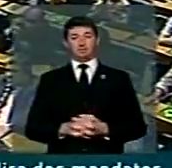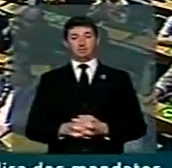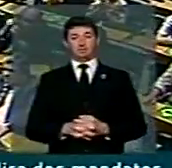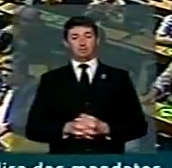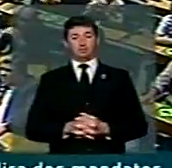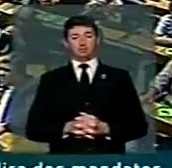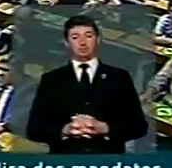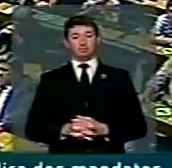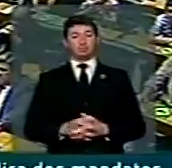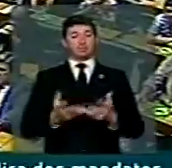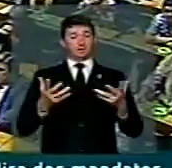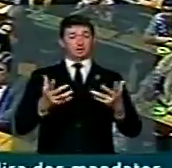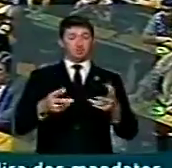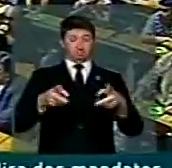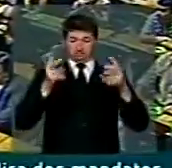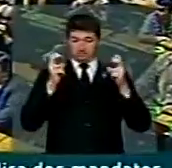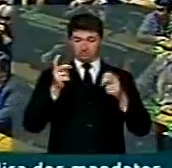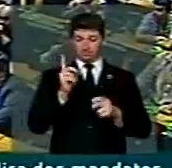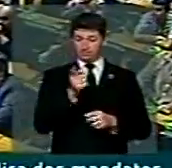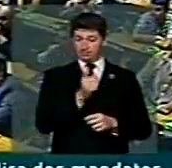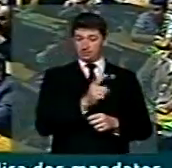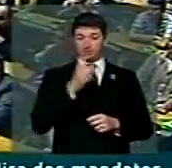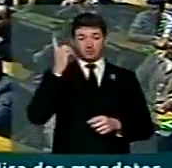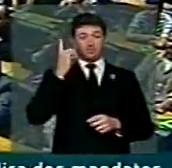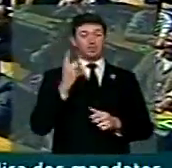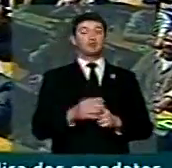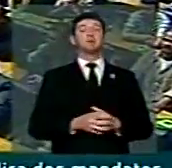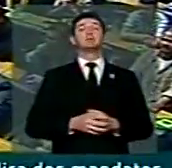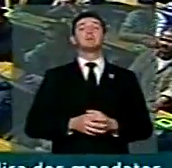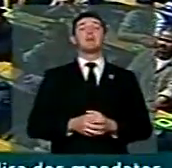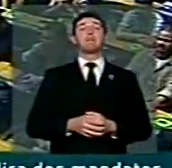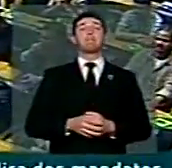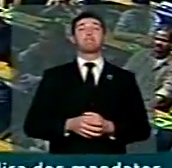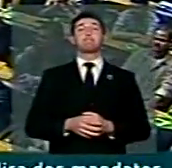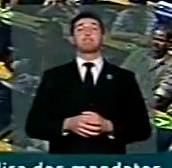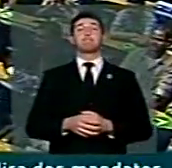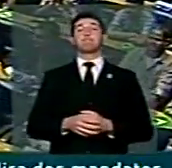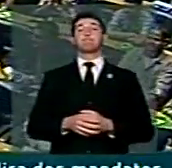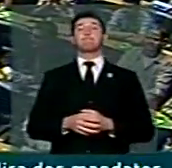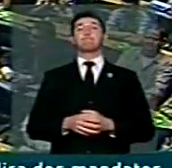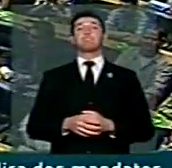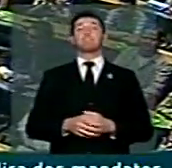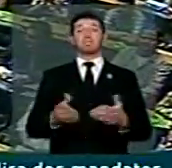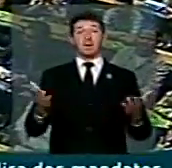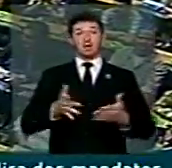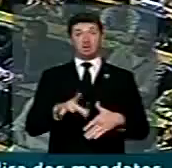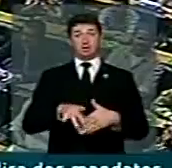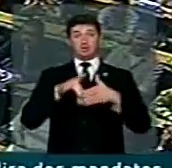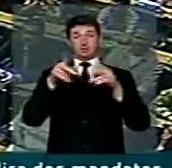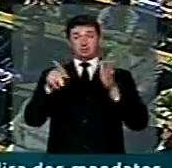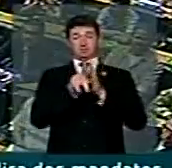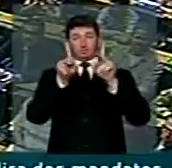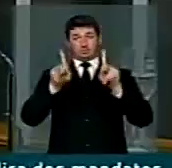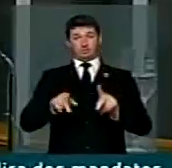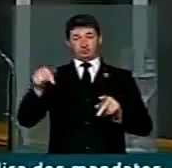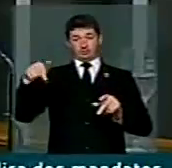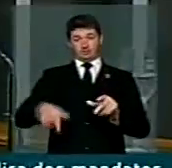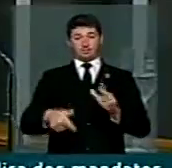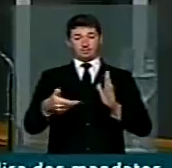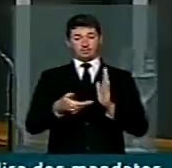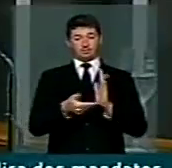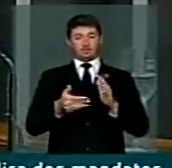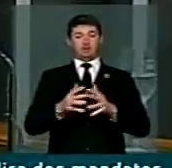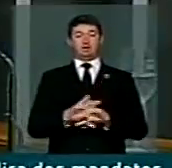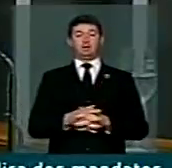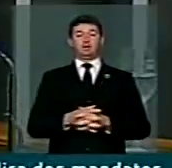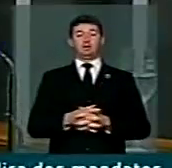Recebam, pois, senhores e senhoras deputados, por meio dos atuais representantes do povo nesta casa,